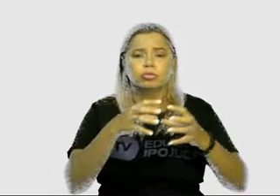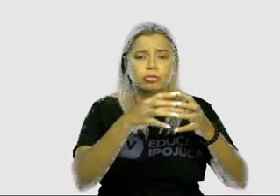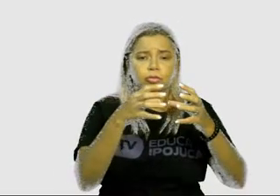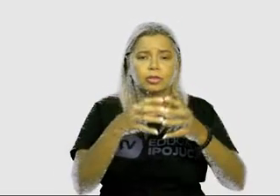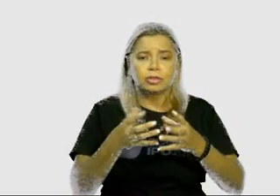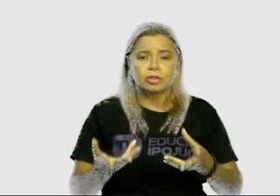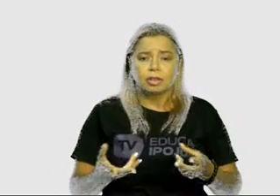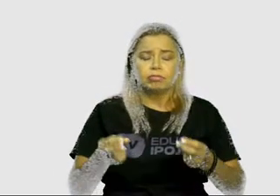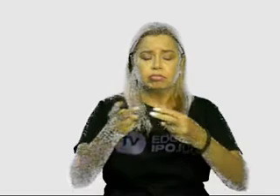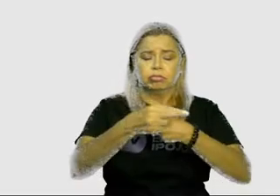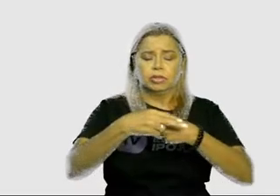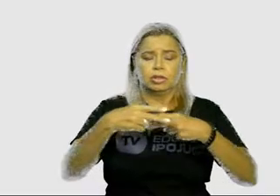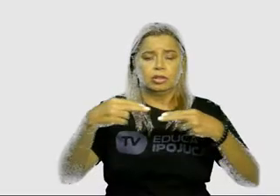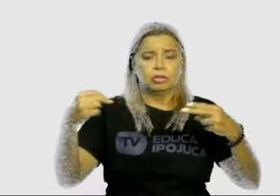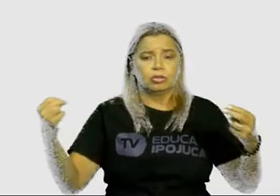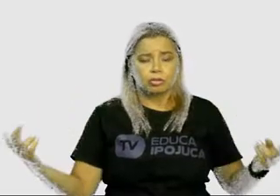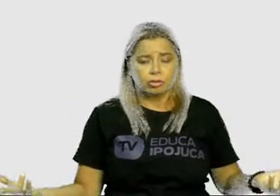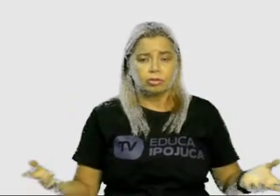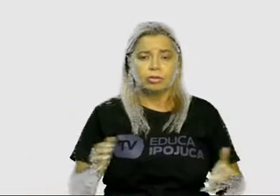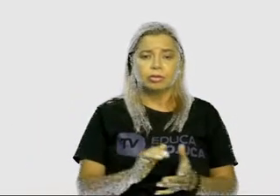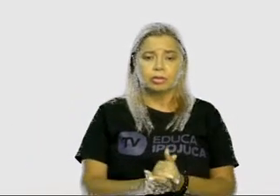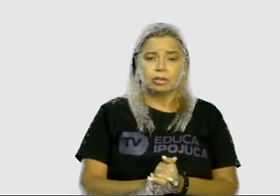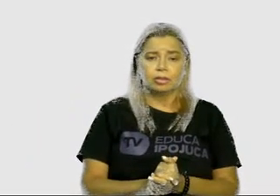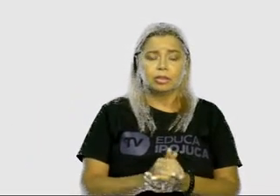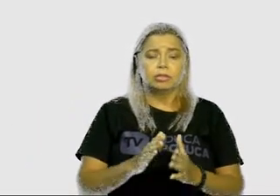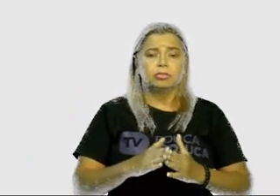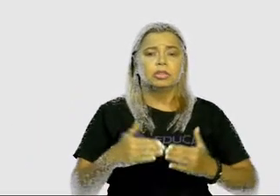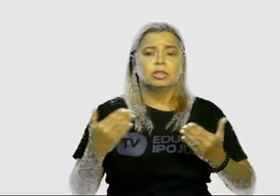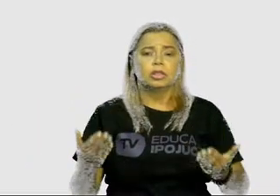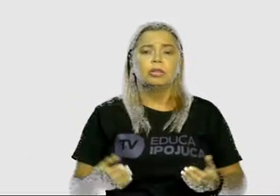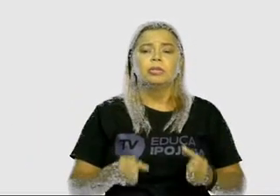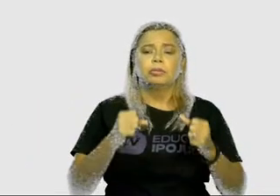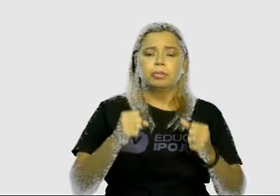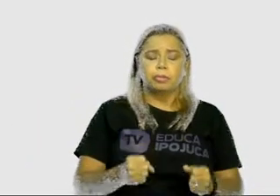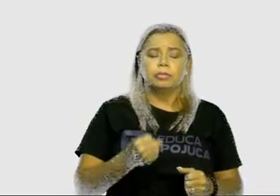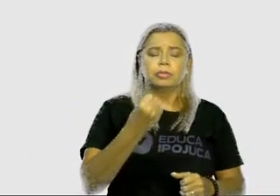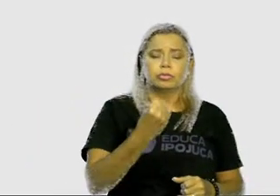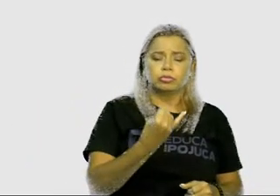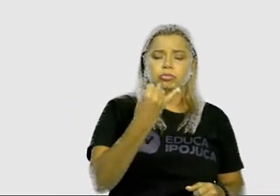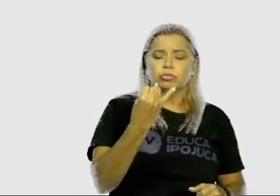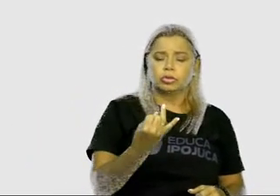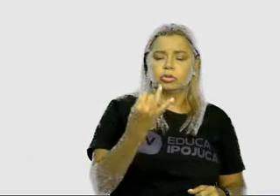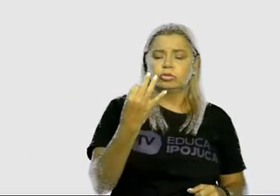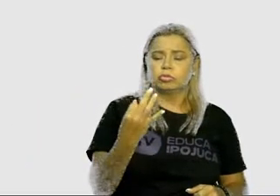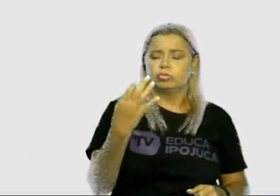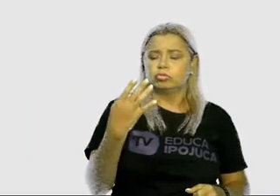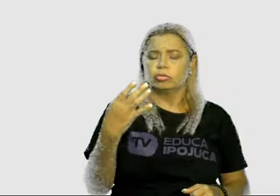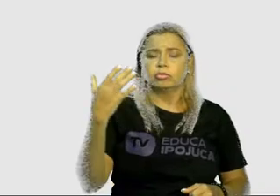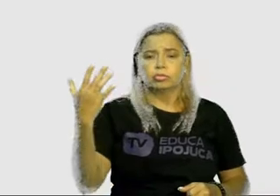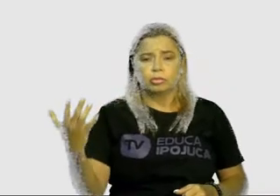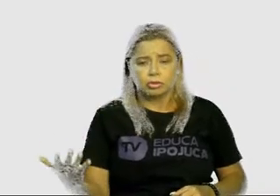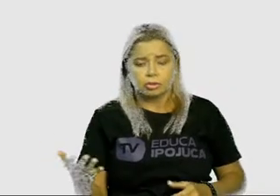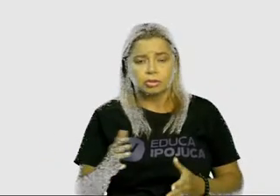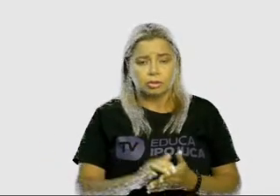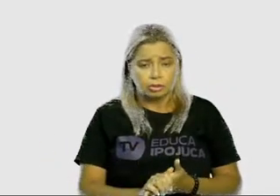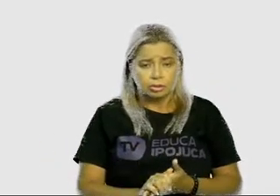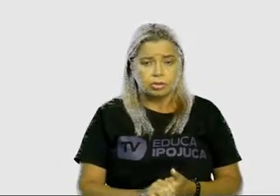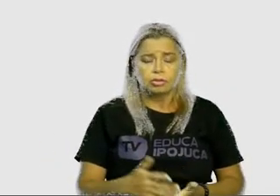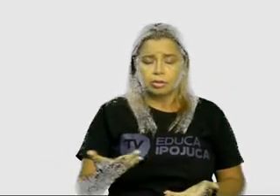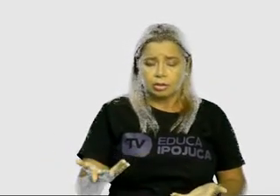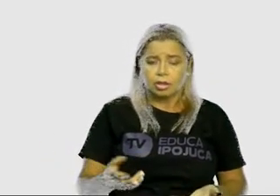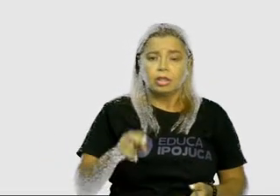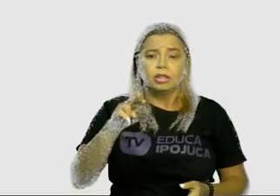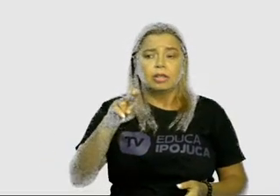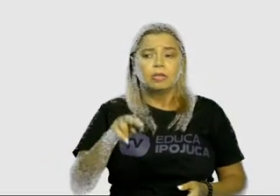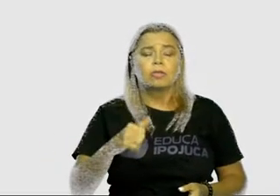dois elementos. Portanto, eu posso contar de um por um dos objetos semelhantes, que foi o caso dos meninos e das